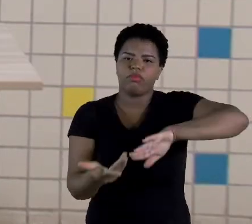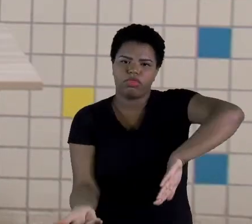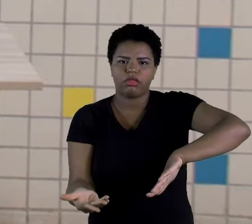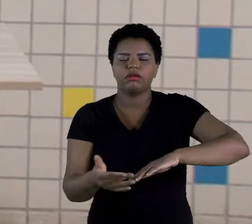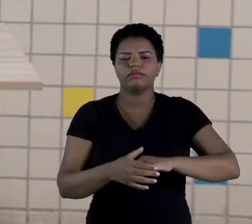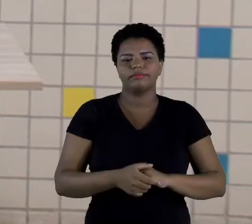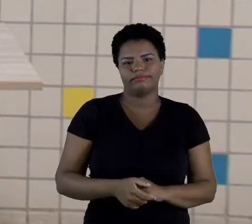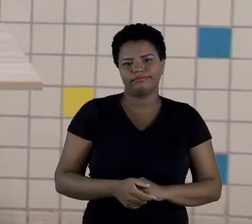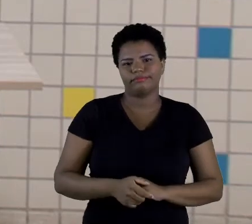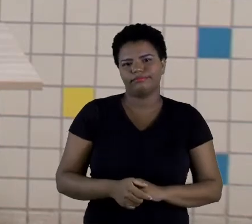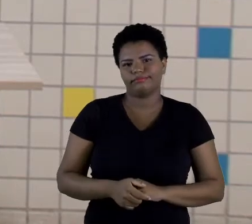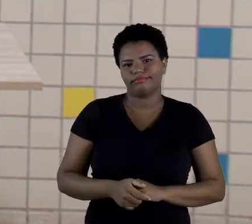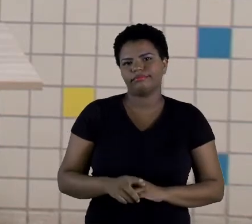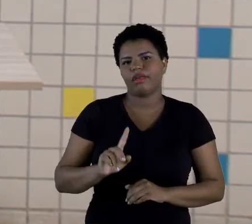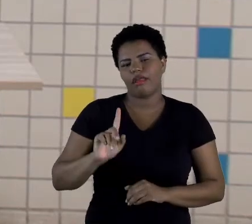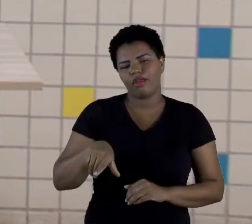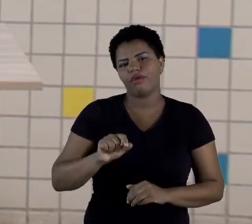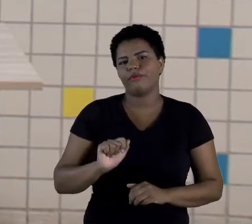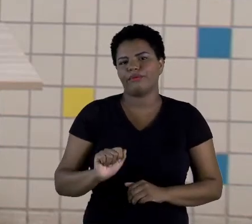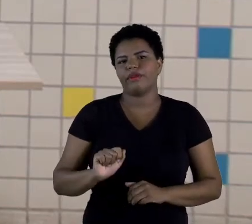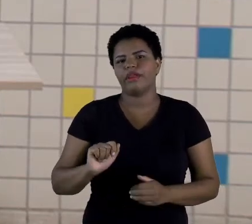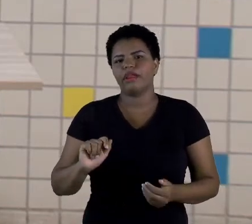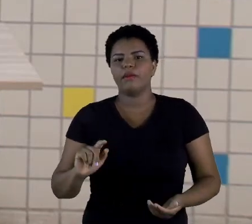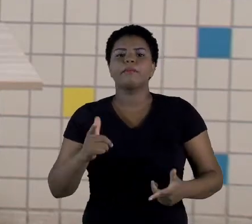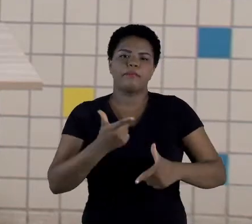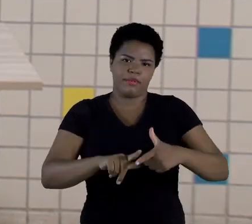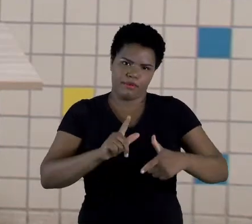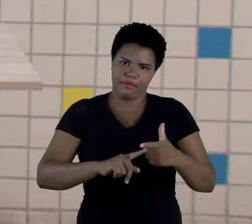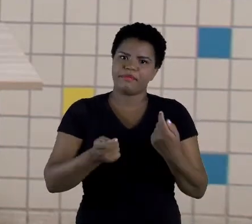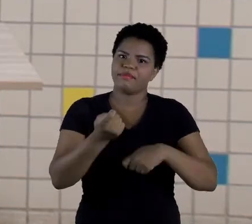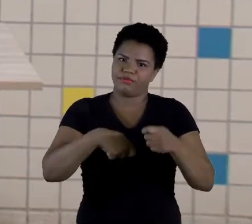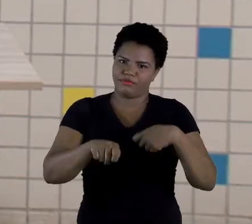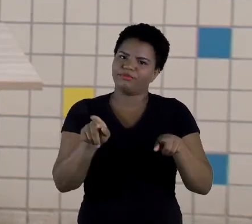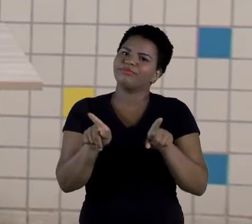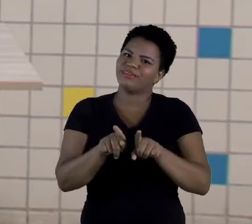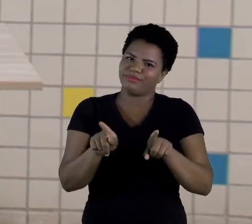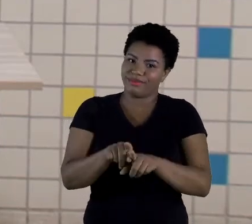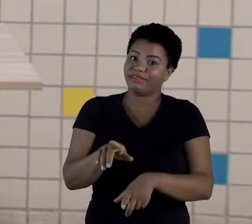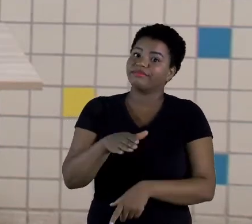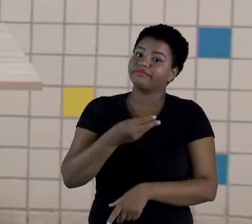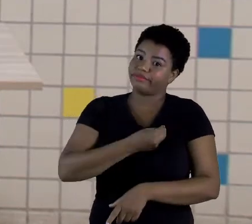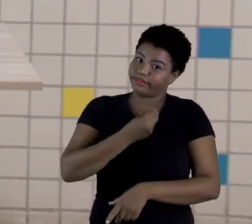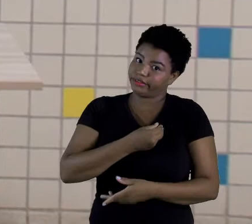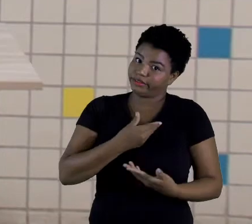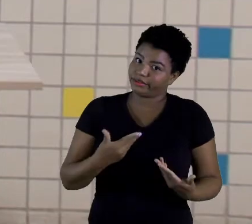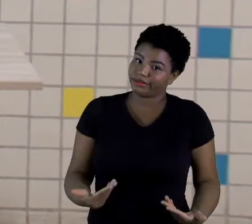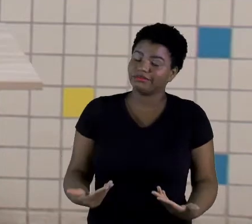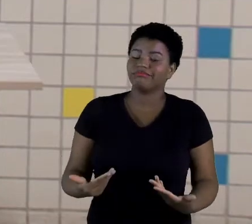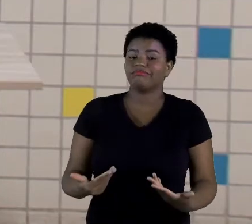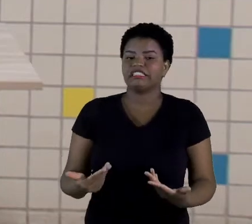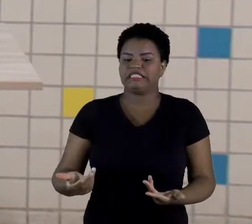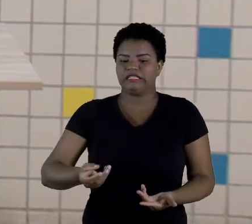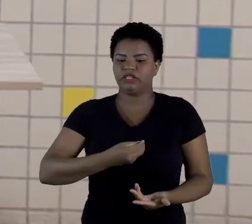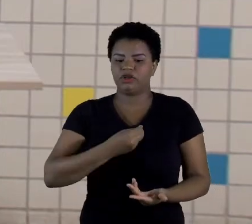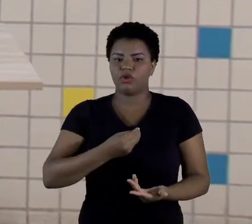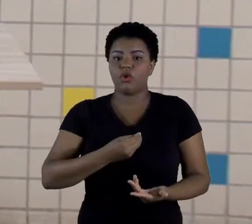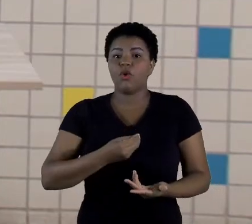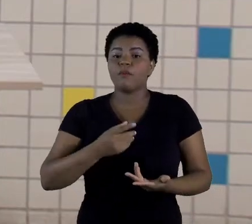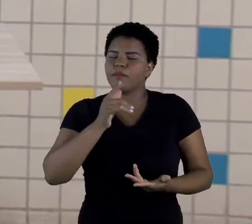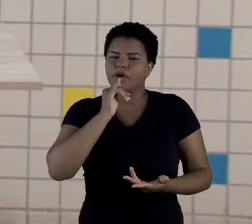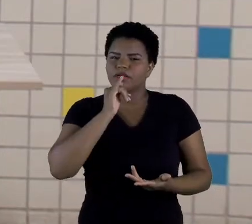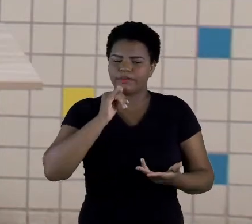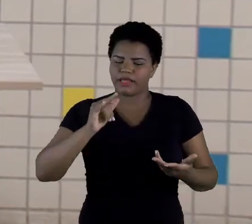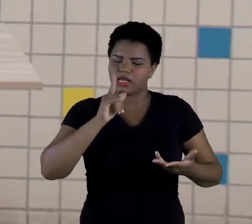quê? Um impacto econômico, né, e de vidas também. E quando é ecológico, por exemplo, quando um rio seca devido